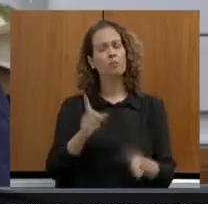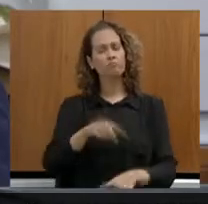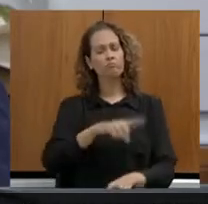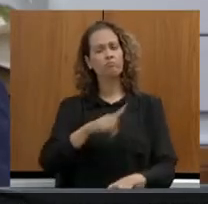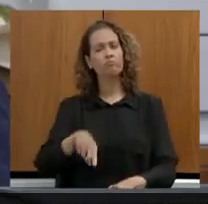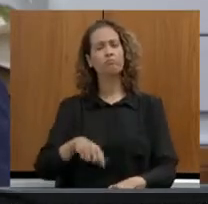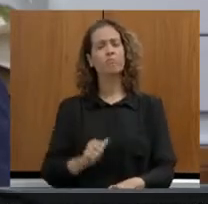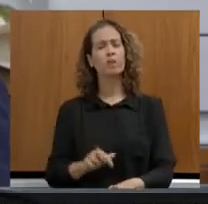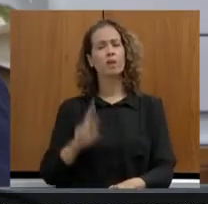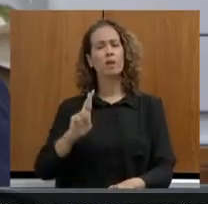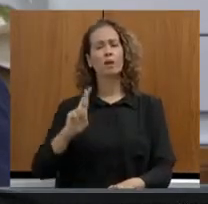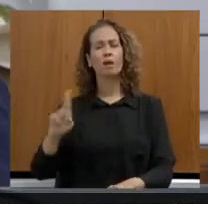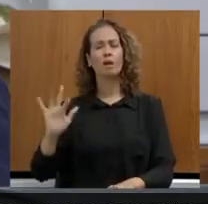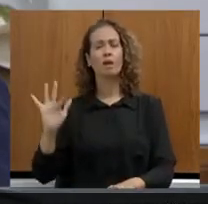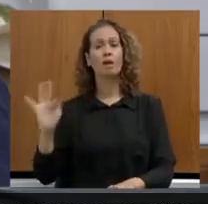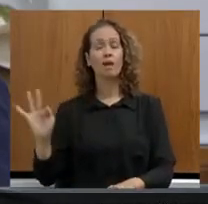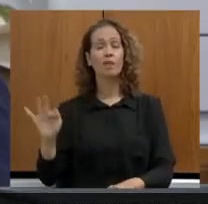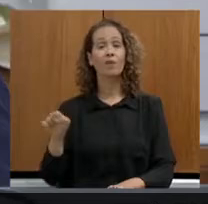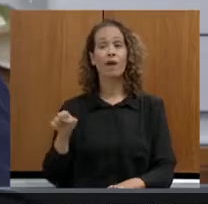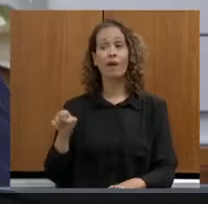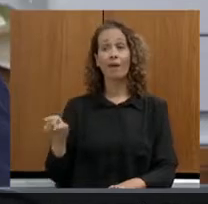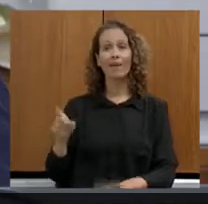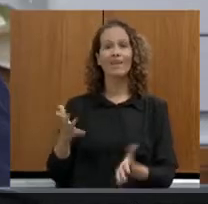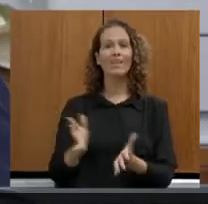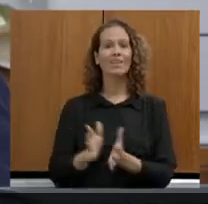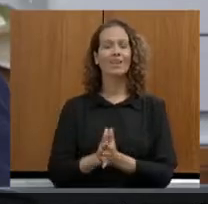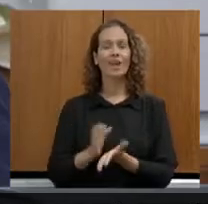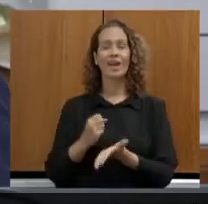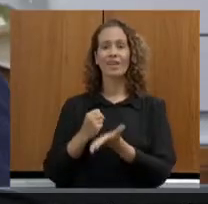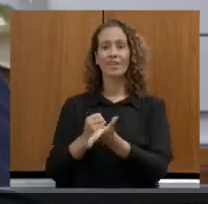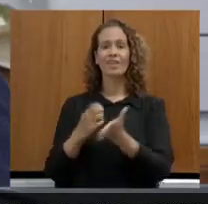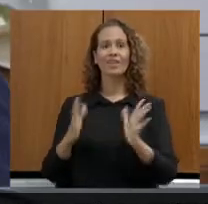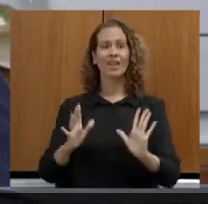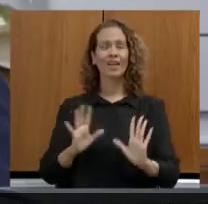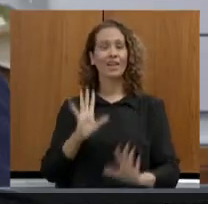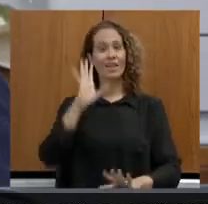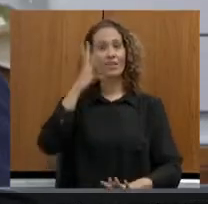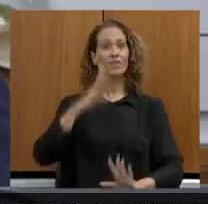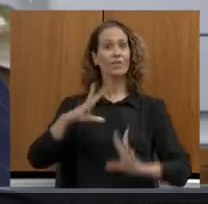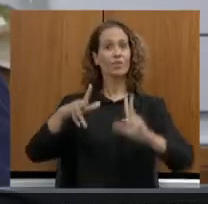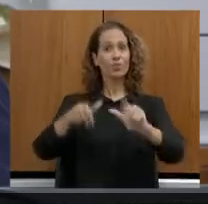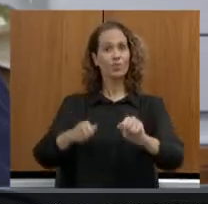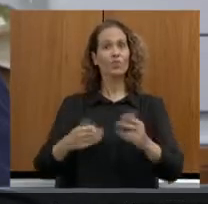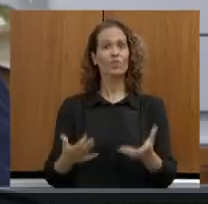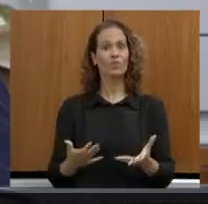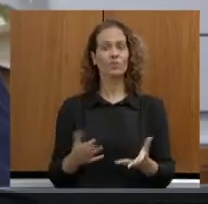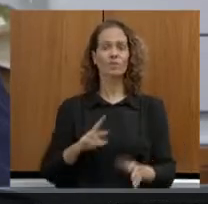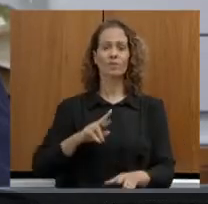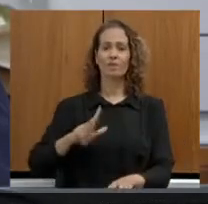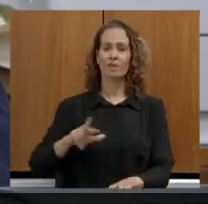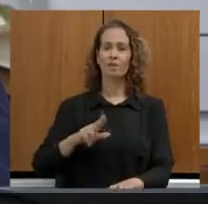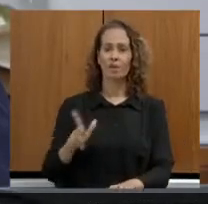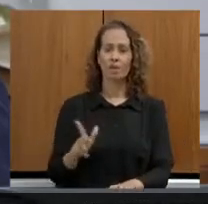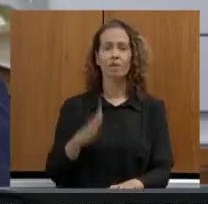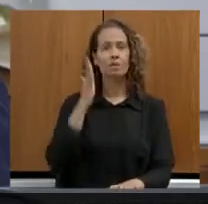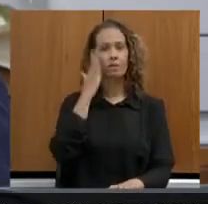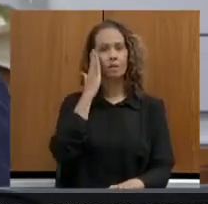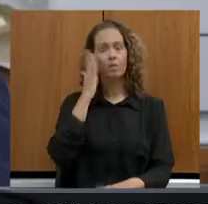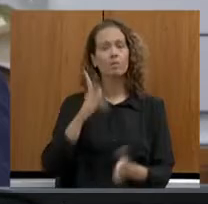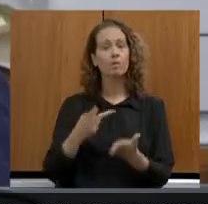fiscal é que salvar a esse estado a gente sabe o que que tá acontecendo com o Rio de